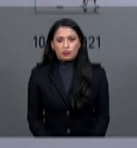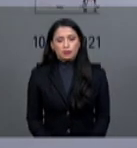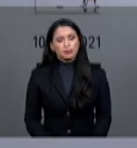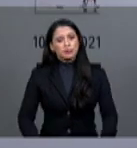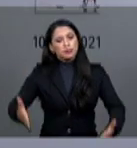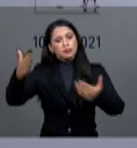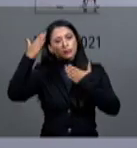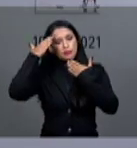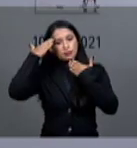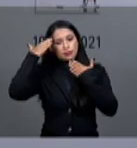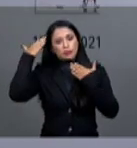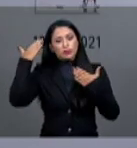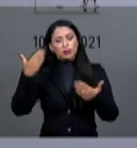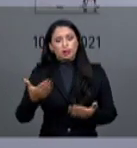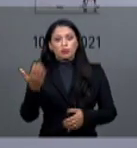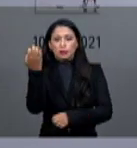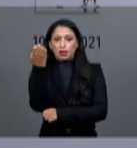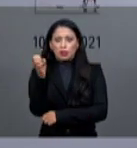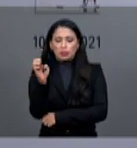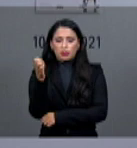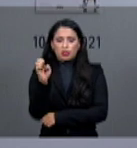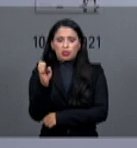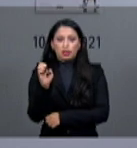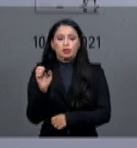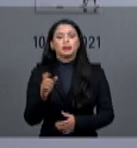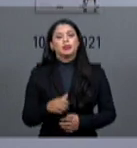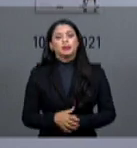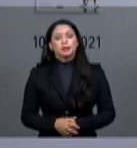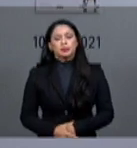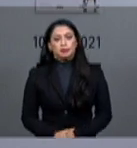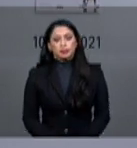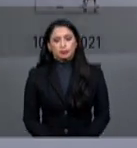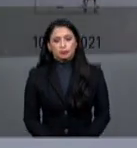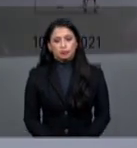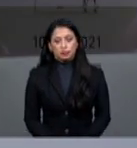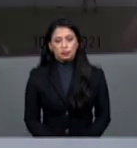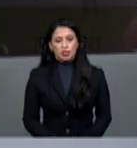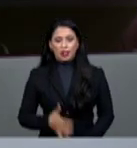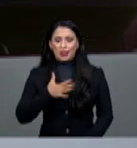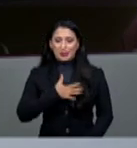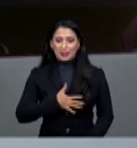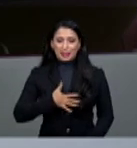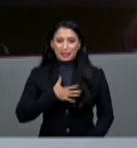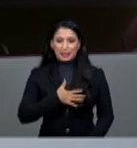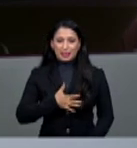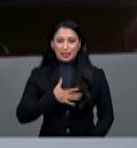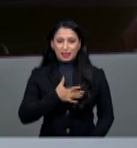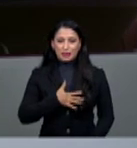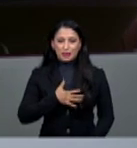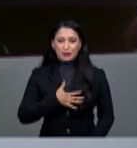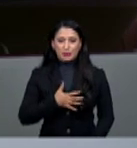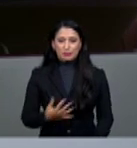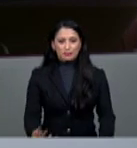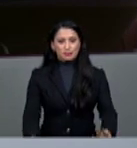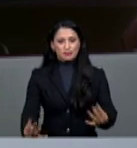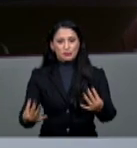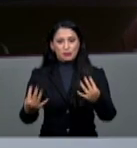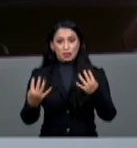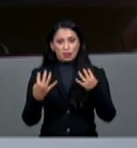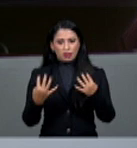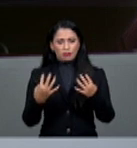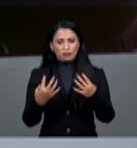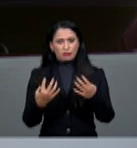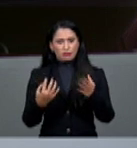Muito obrigada, senhora embaixadora Jennifer May. É ministra Ellen Grace. Para nós ouvirmos esses resultados